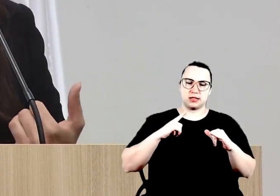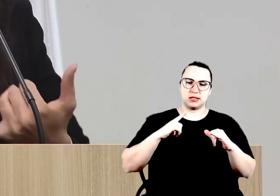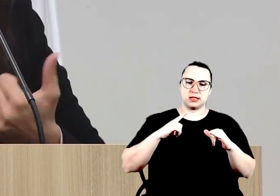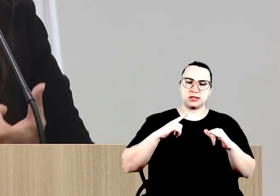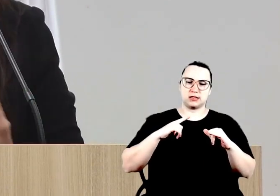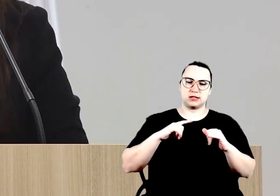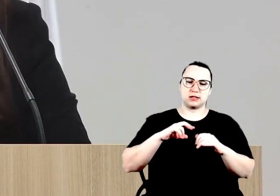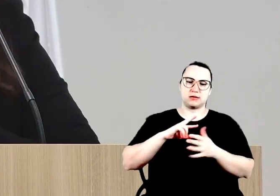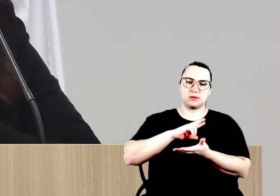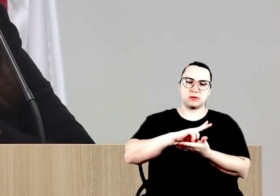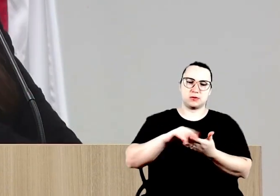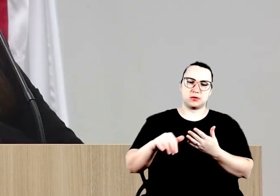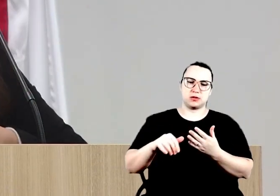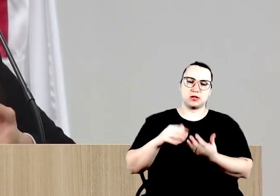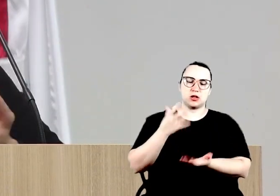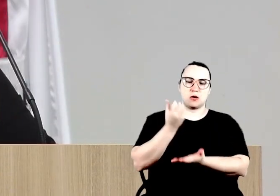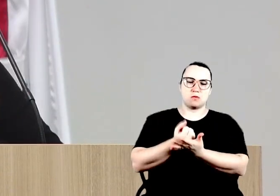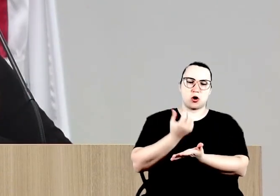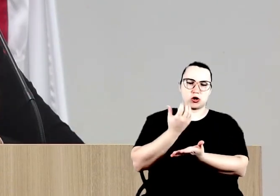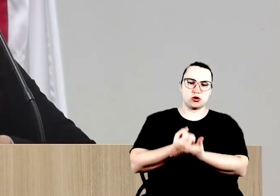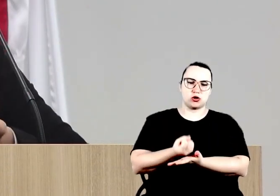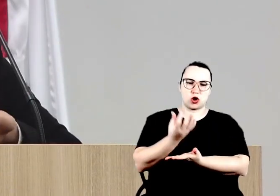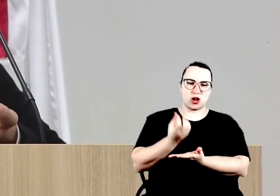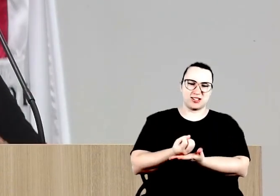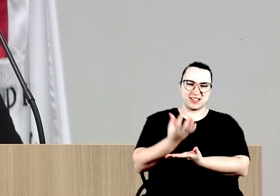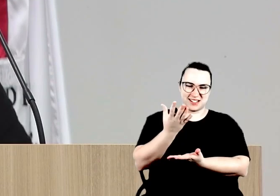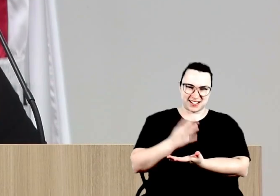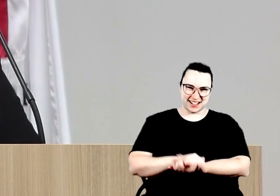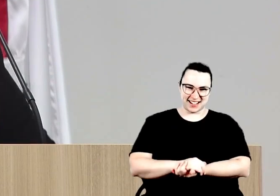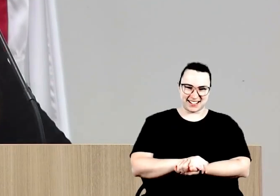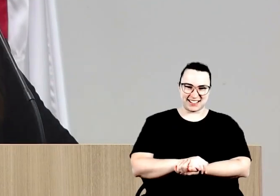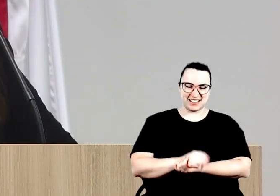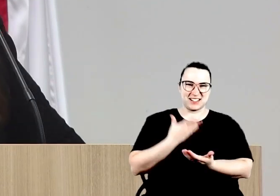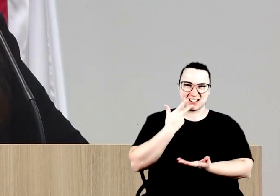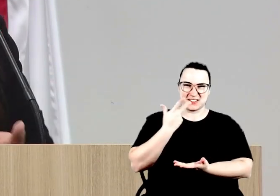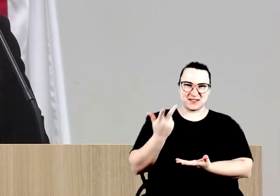teve podcast, como fala a nossa excelentíssima.